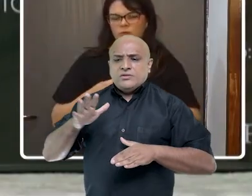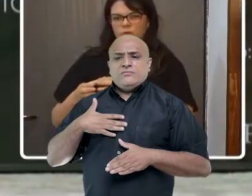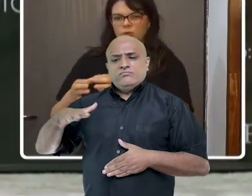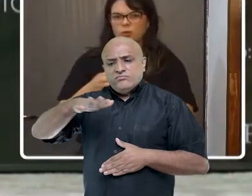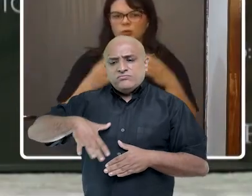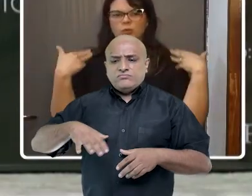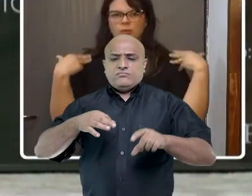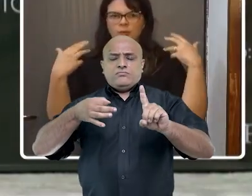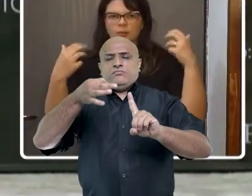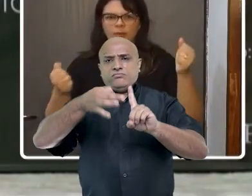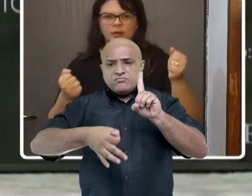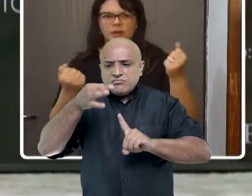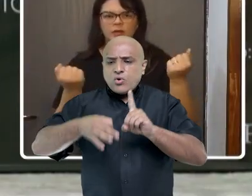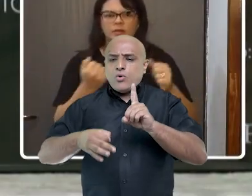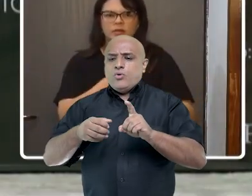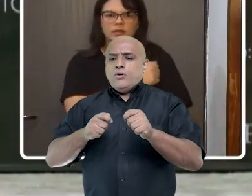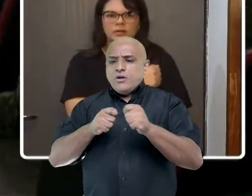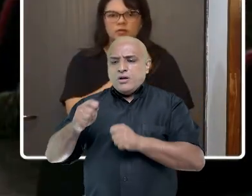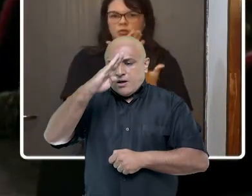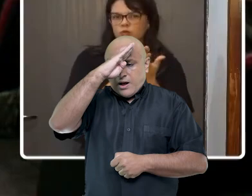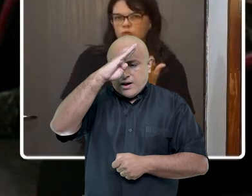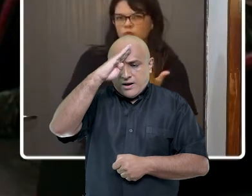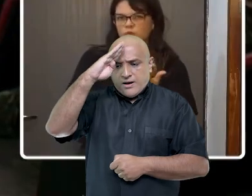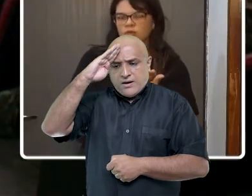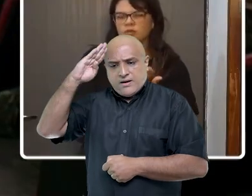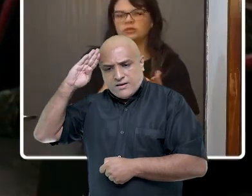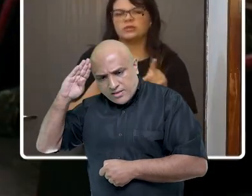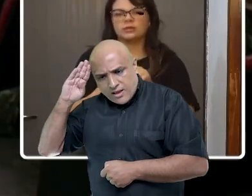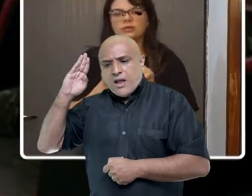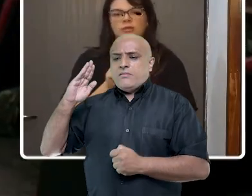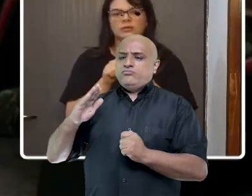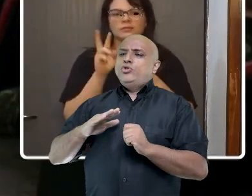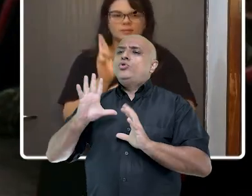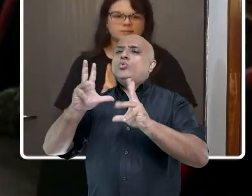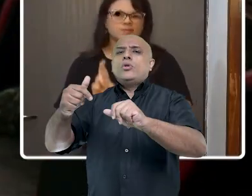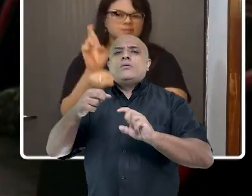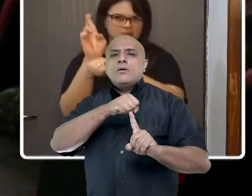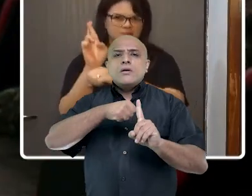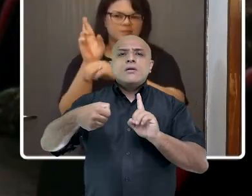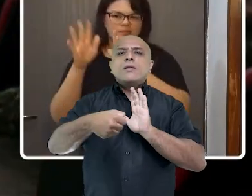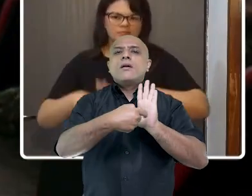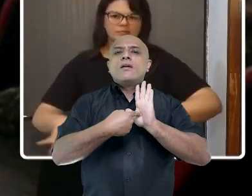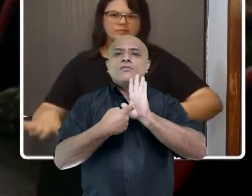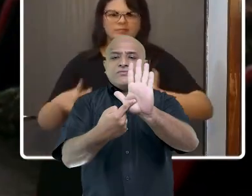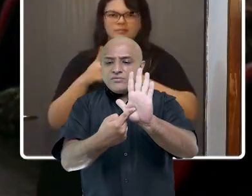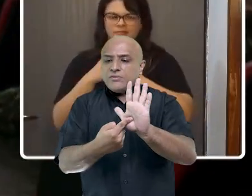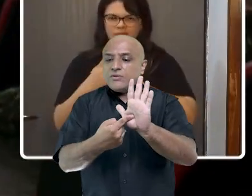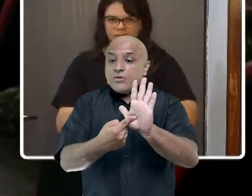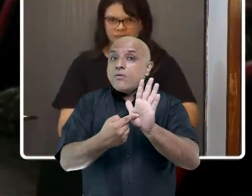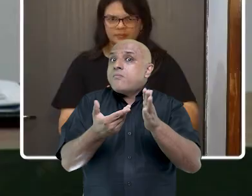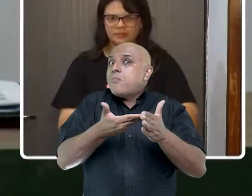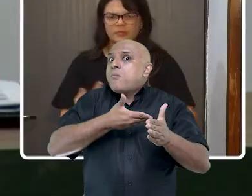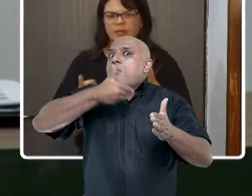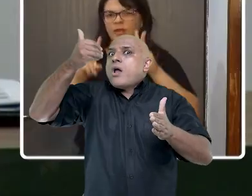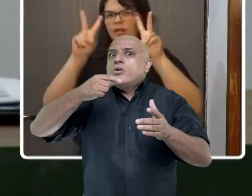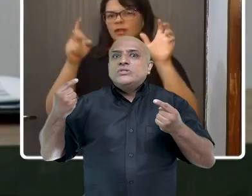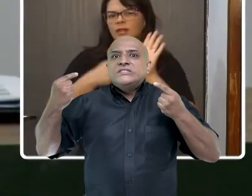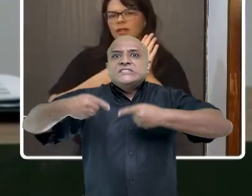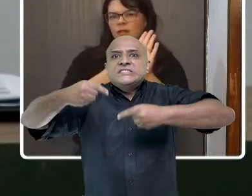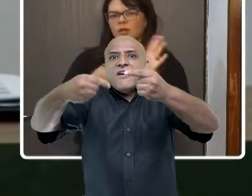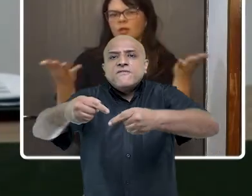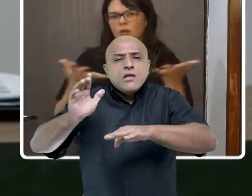magistrados, juristas, acadêmicos e representantes da sociedade civil em torno de um dos maiores desafios